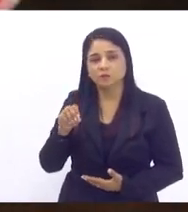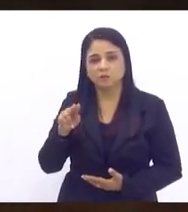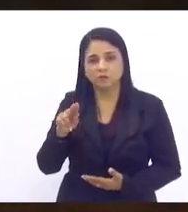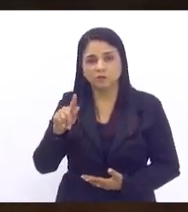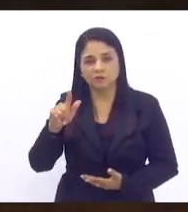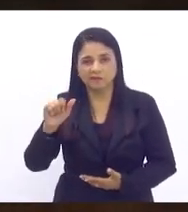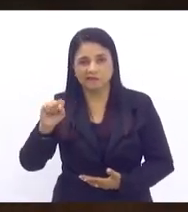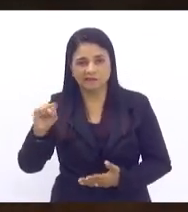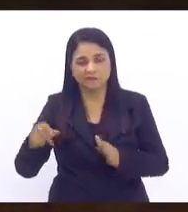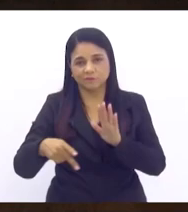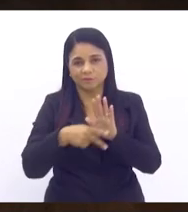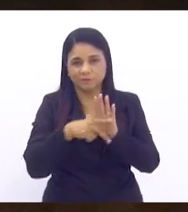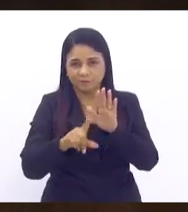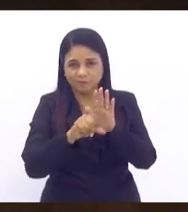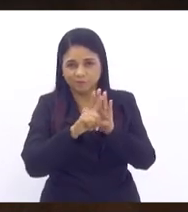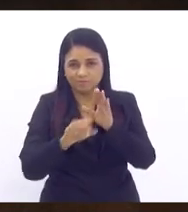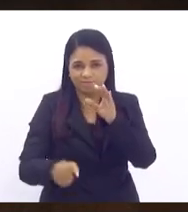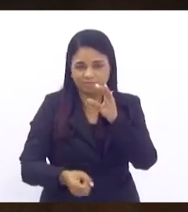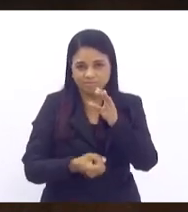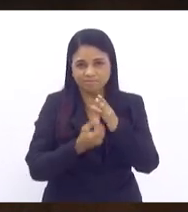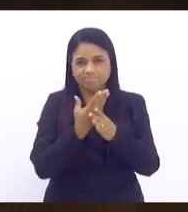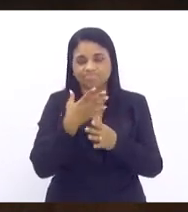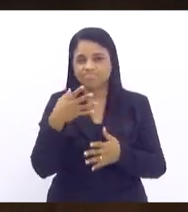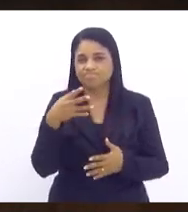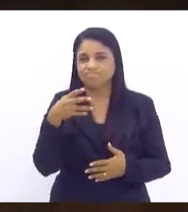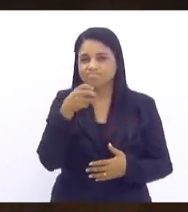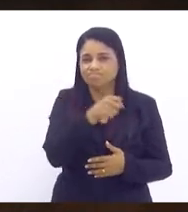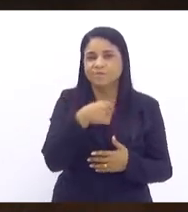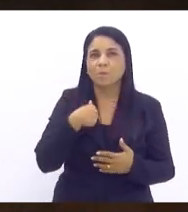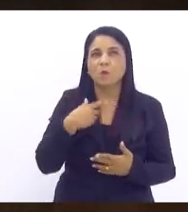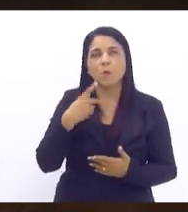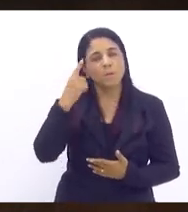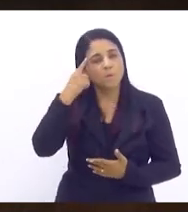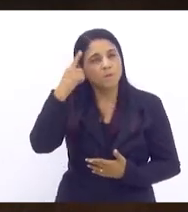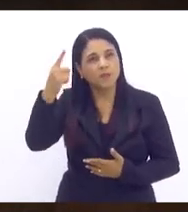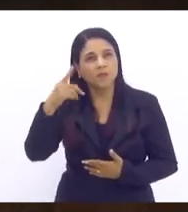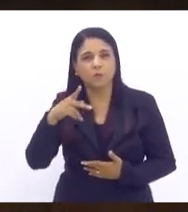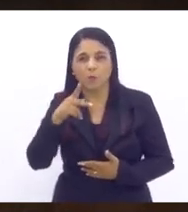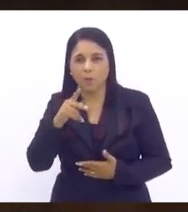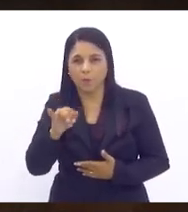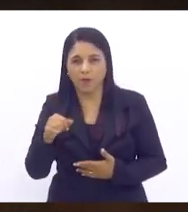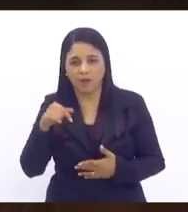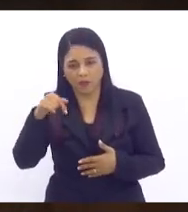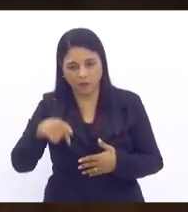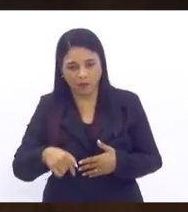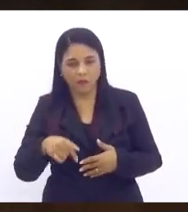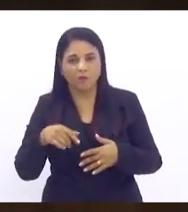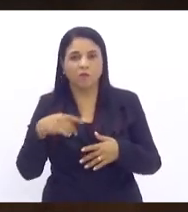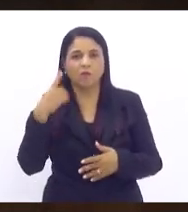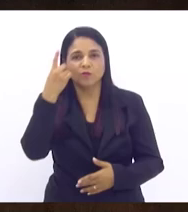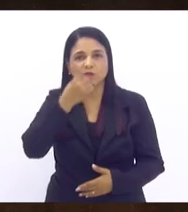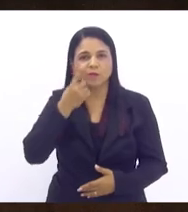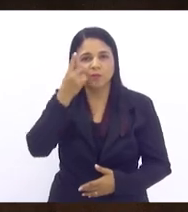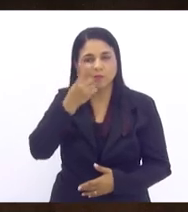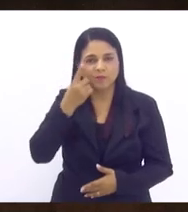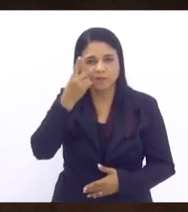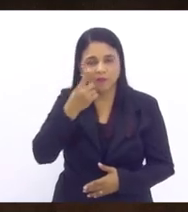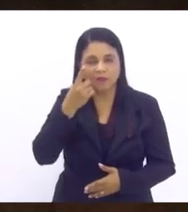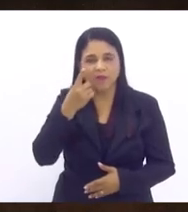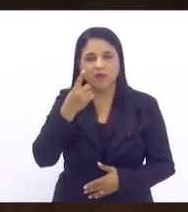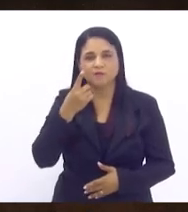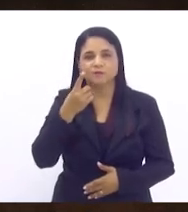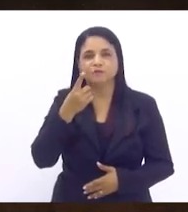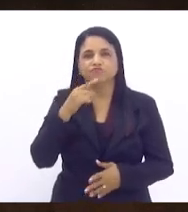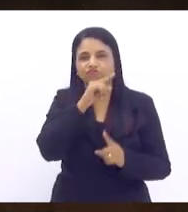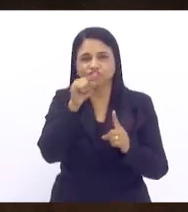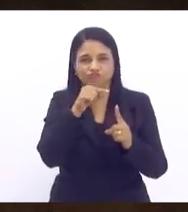presente projeto nasceu do resgate de uma ideia do meu pai, deputado estadual, quando esteve aqui nessa casa como deputado estadual, o objetivo